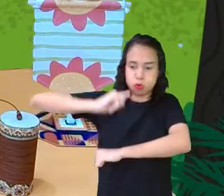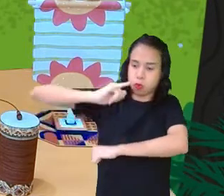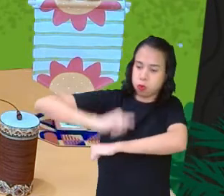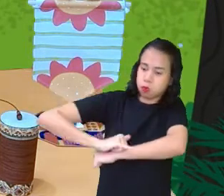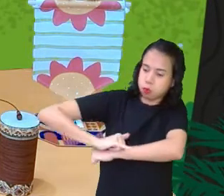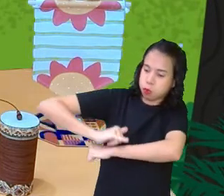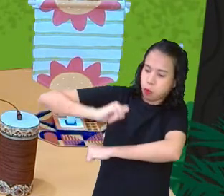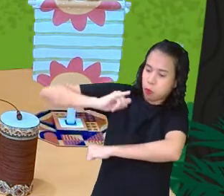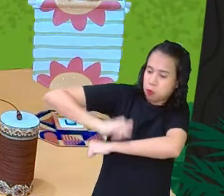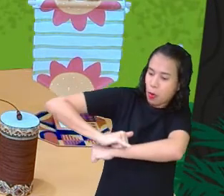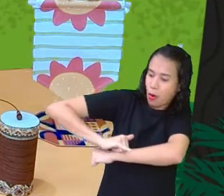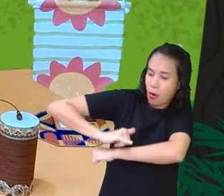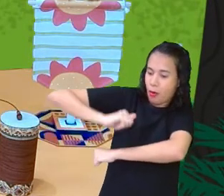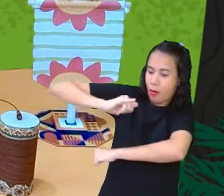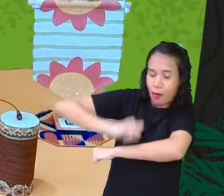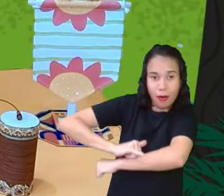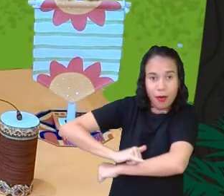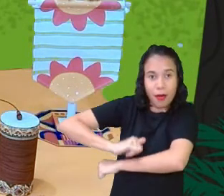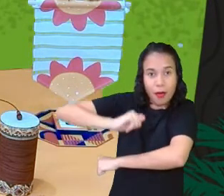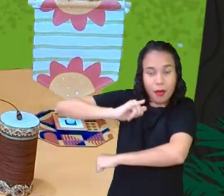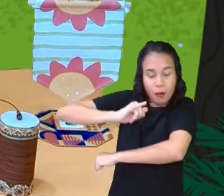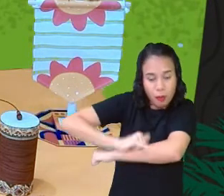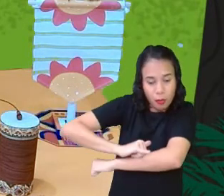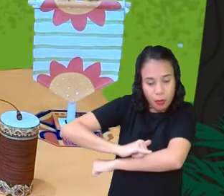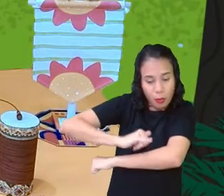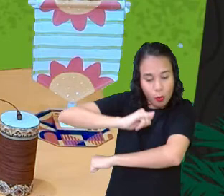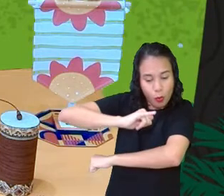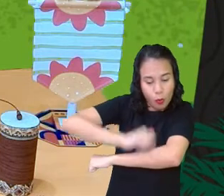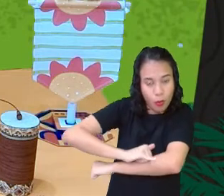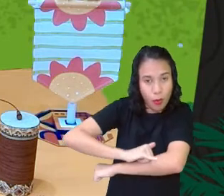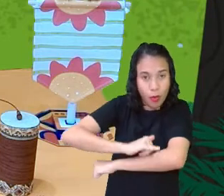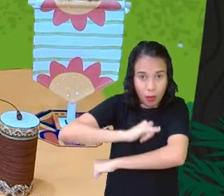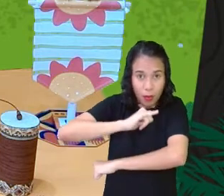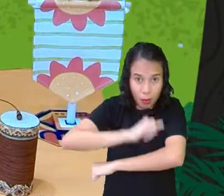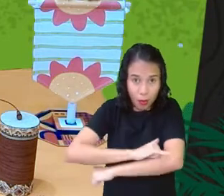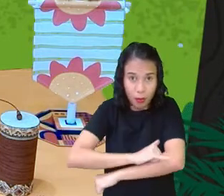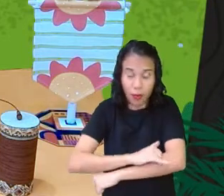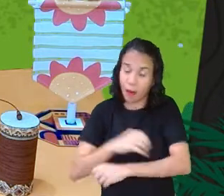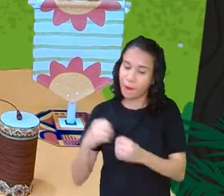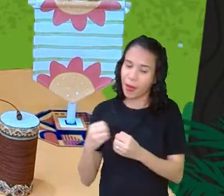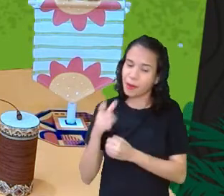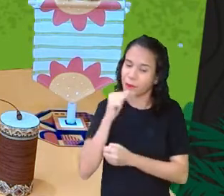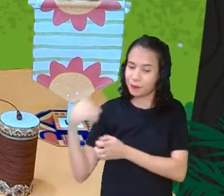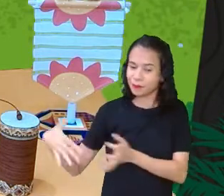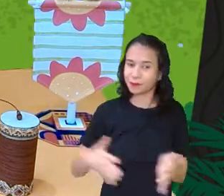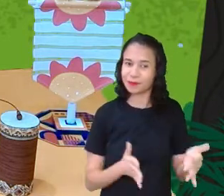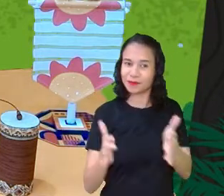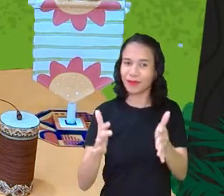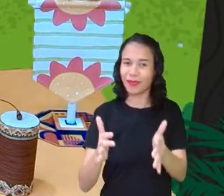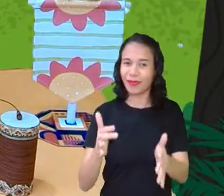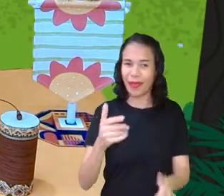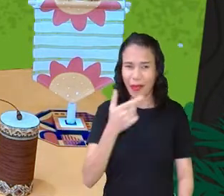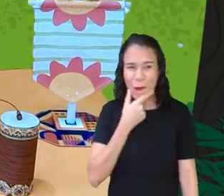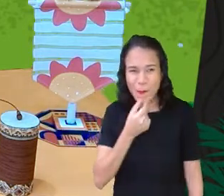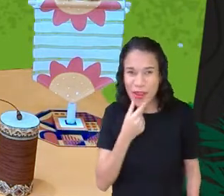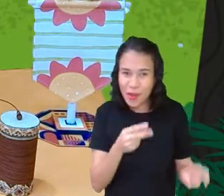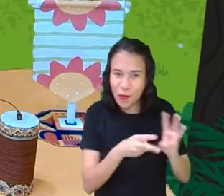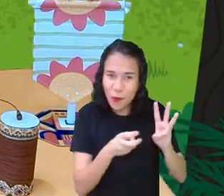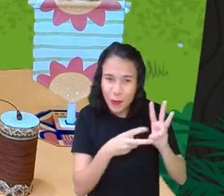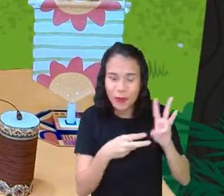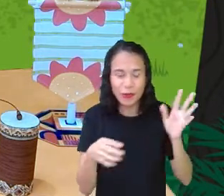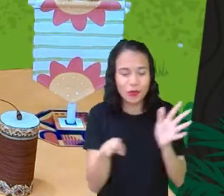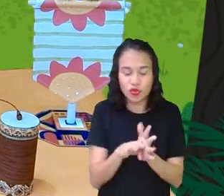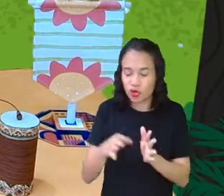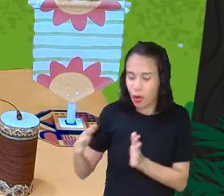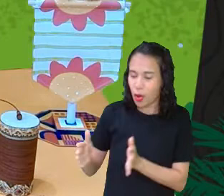Isso, era um sapo. Tava lá, coaxando numa pedra. na beira do rio. Kalua não tinha acabado de chegar no